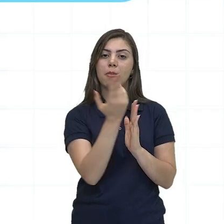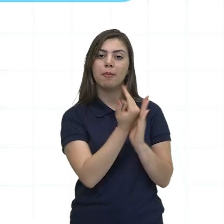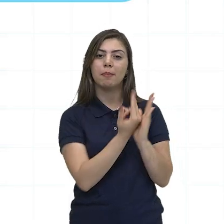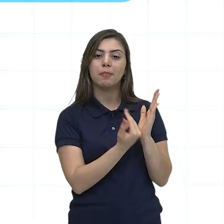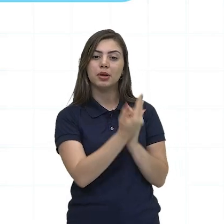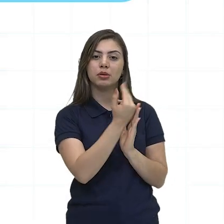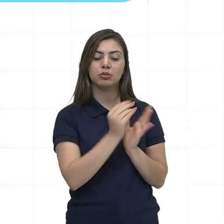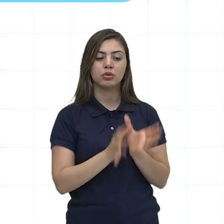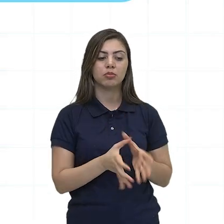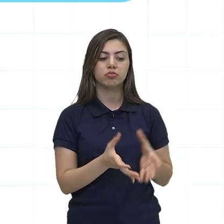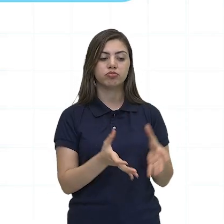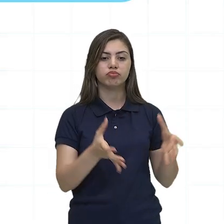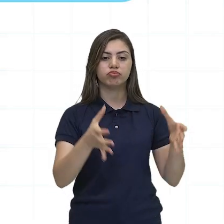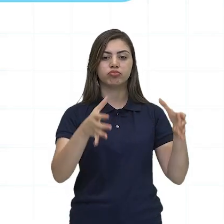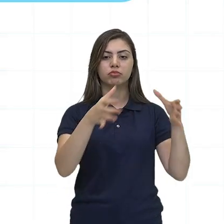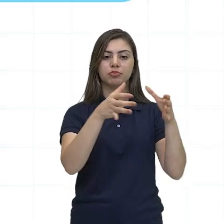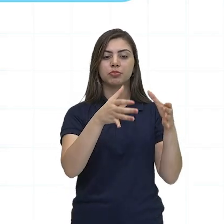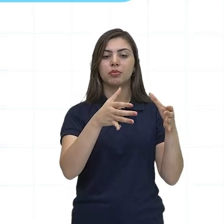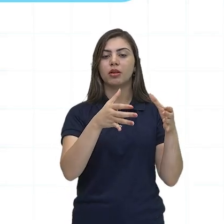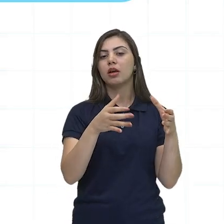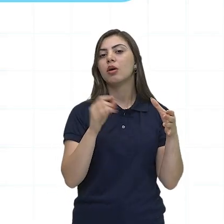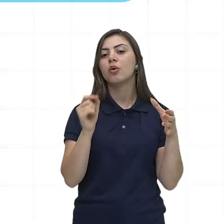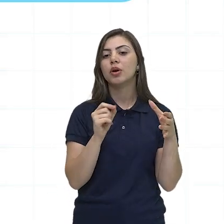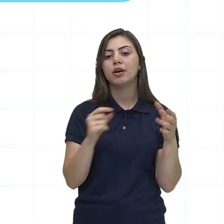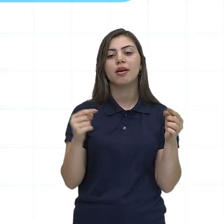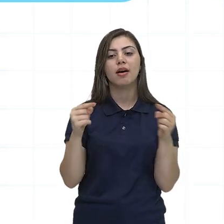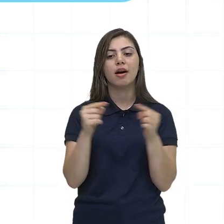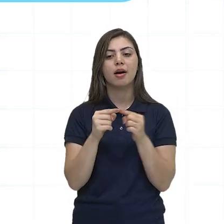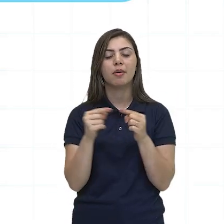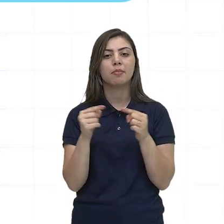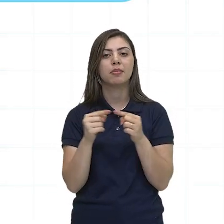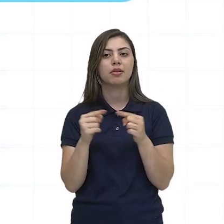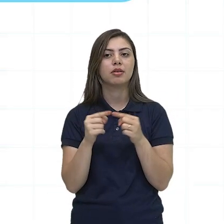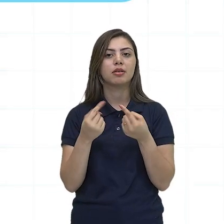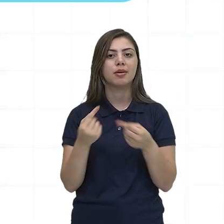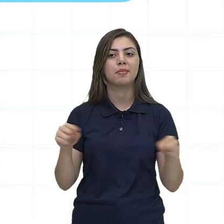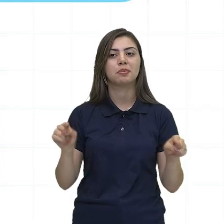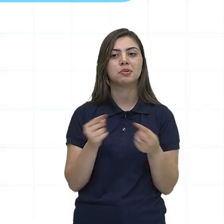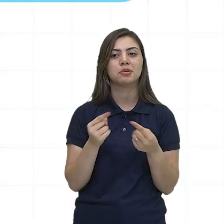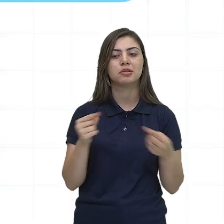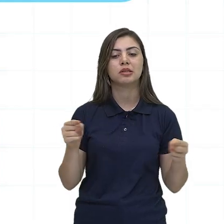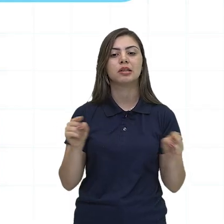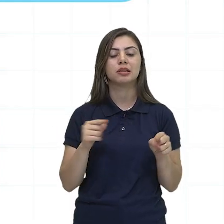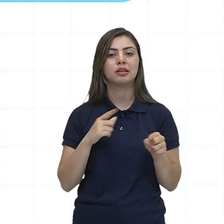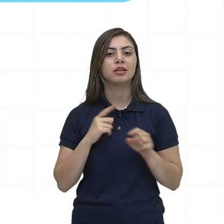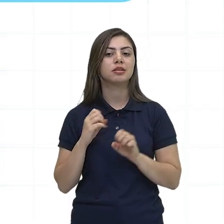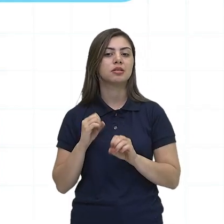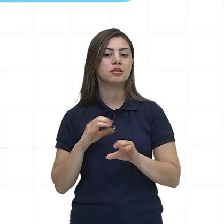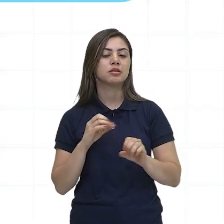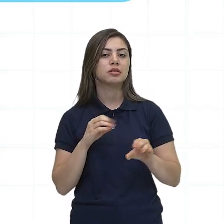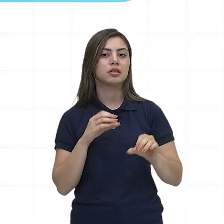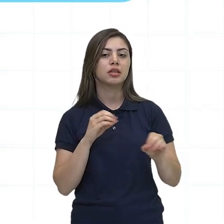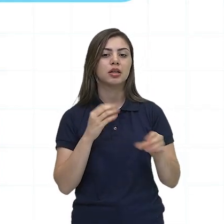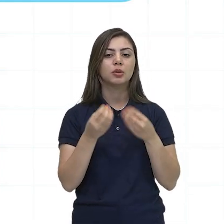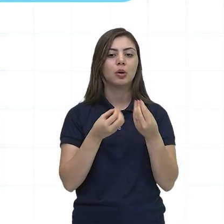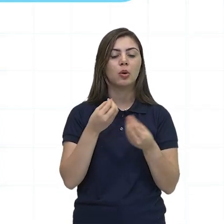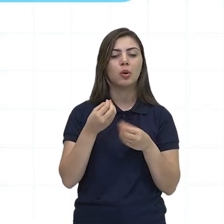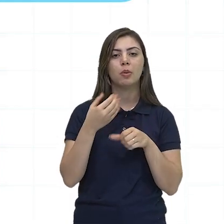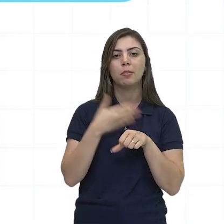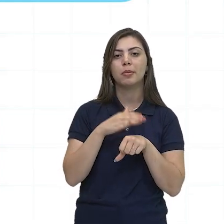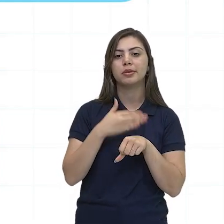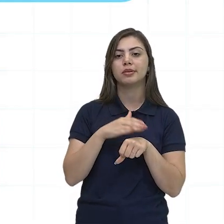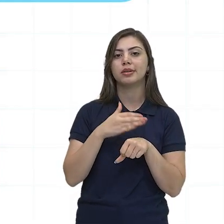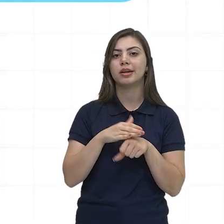está representando uma lição de música, né? Estão ensinando uma lição de música e